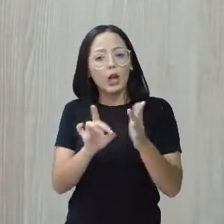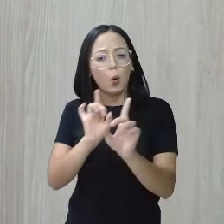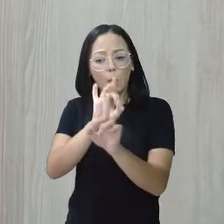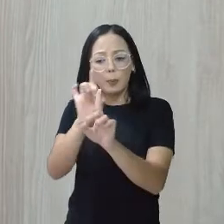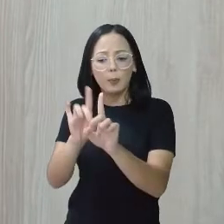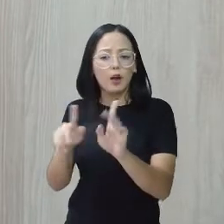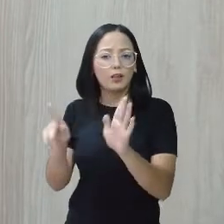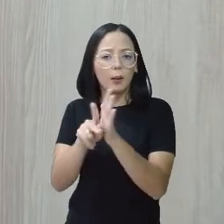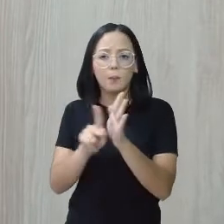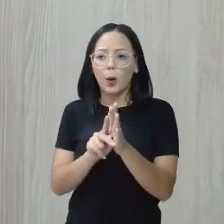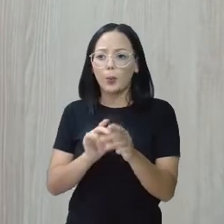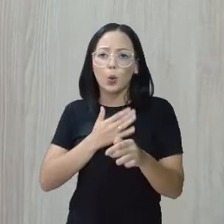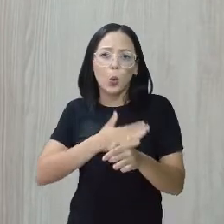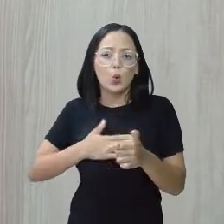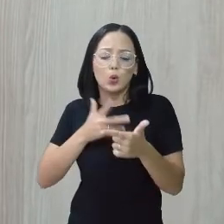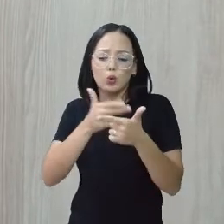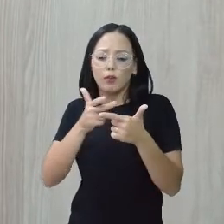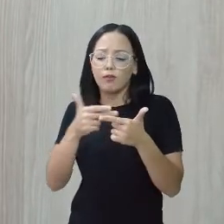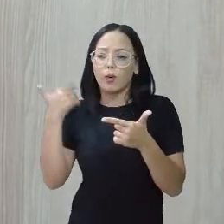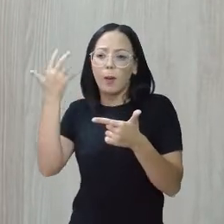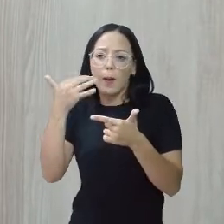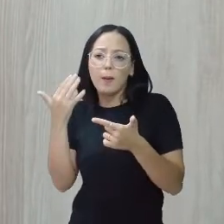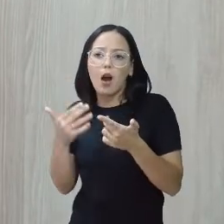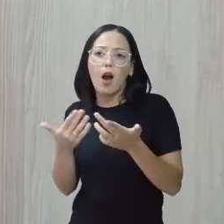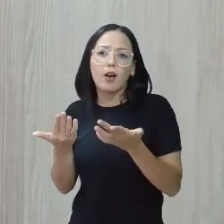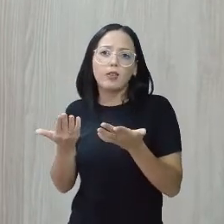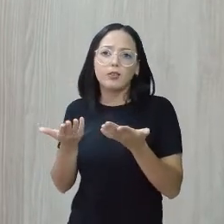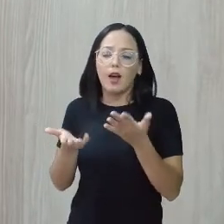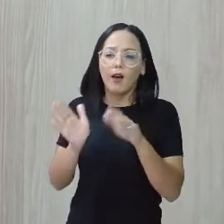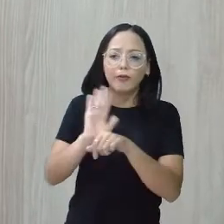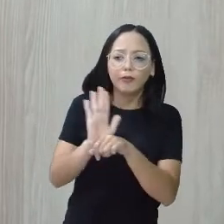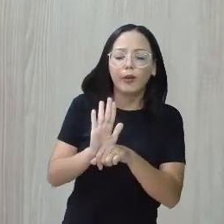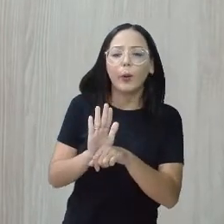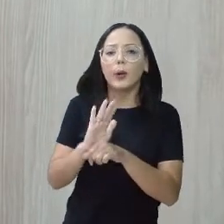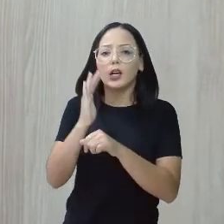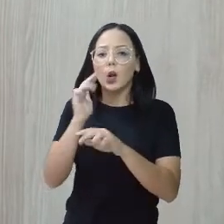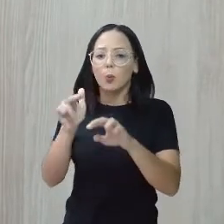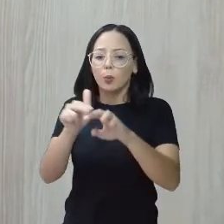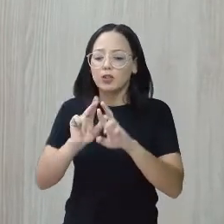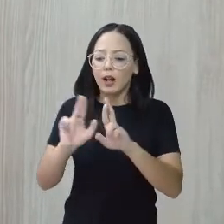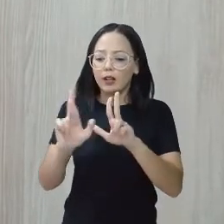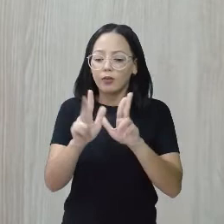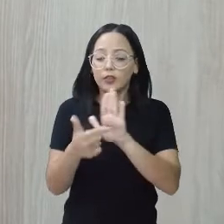de filme, de série, de música. Então, essas diferenças